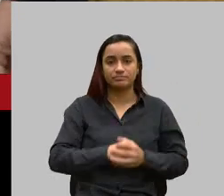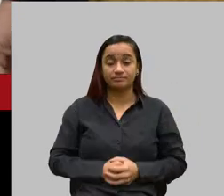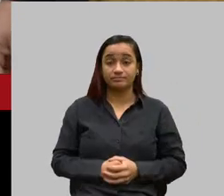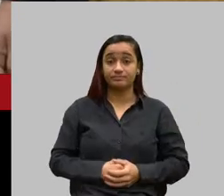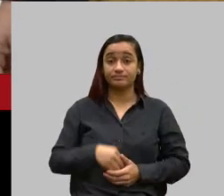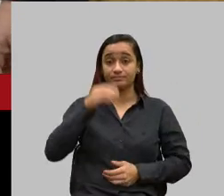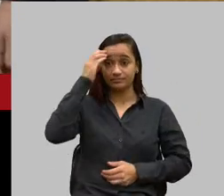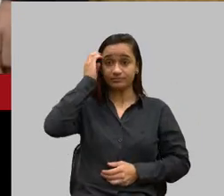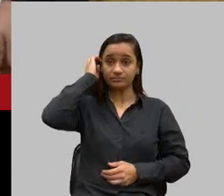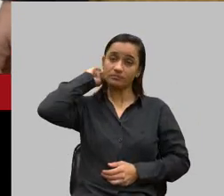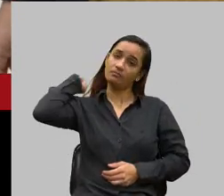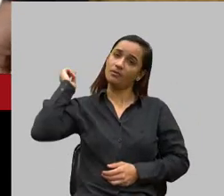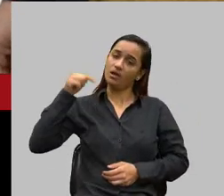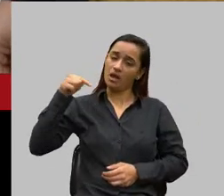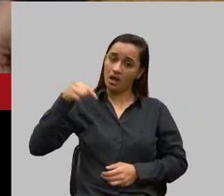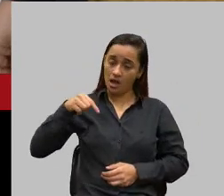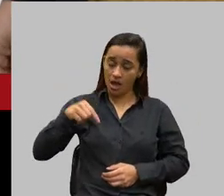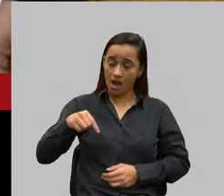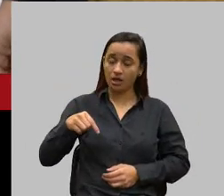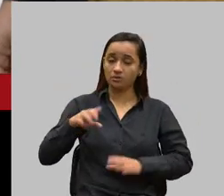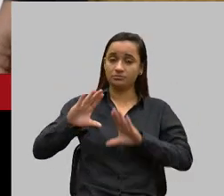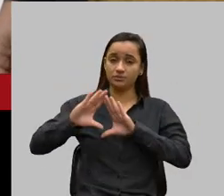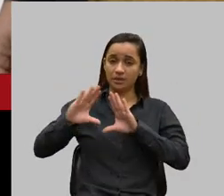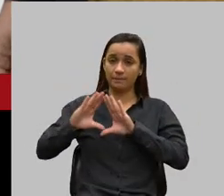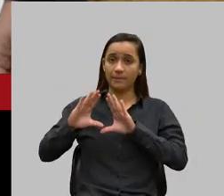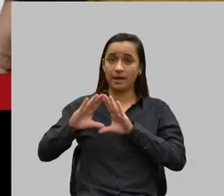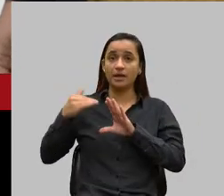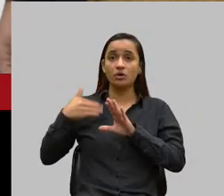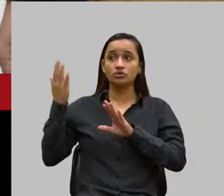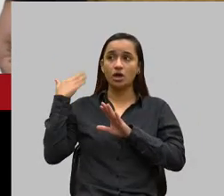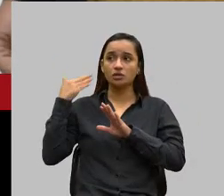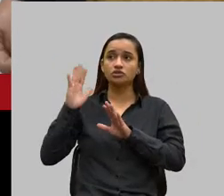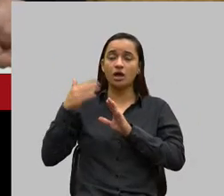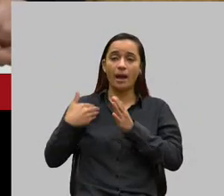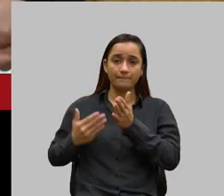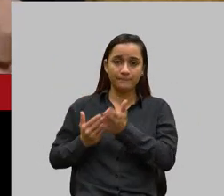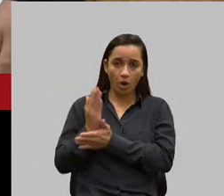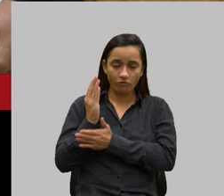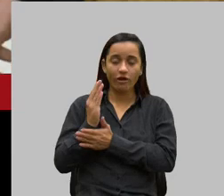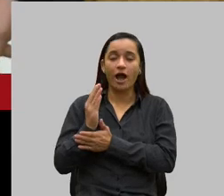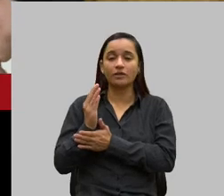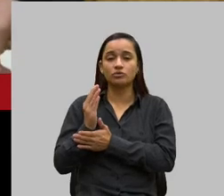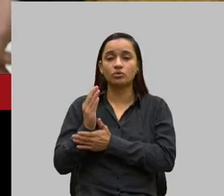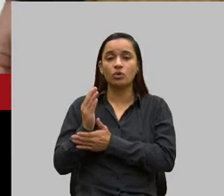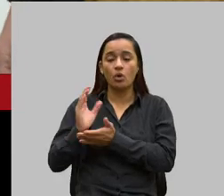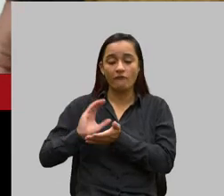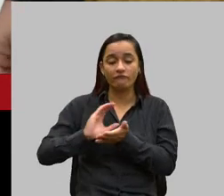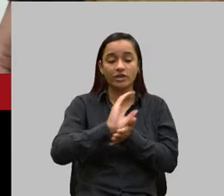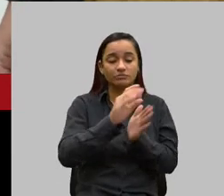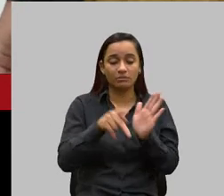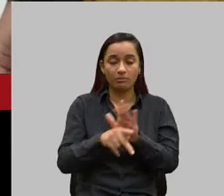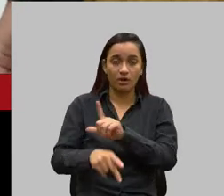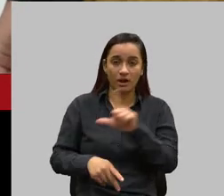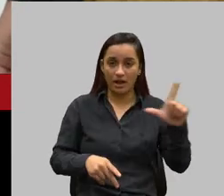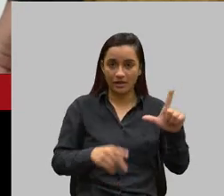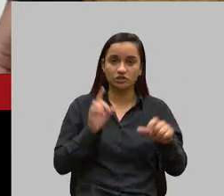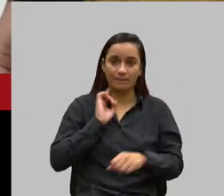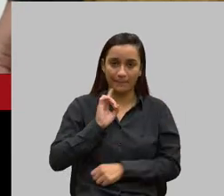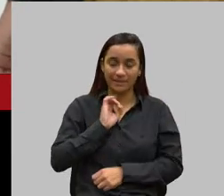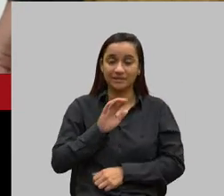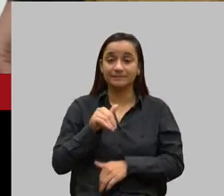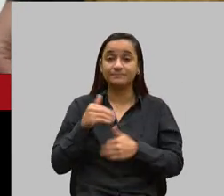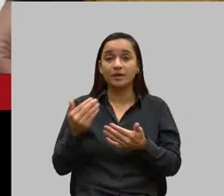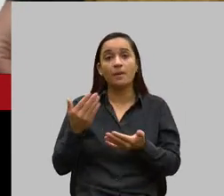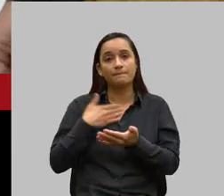minha autoria a frente parlamentar de desenvolvimento econômico do Leste Mineiro fica aqui o meu convite já para que nós possamos fazer Claro Eu Preciso da